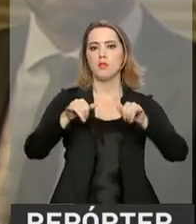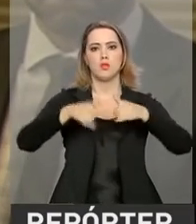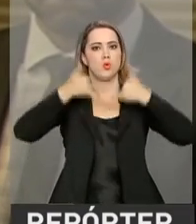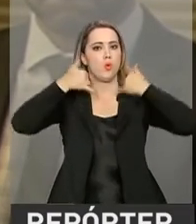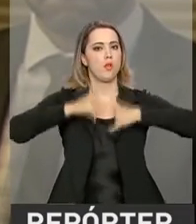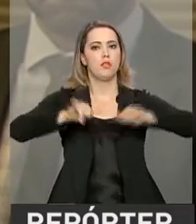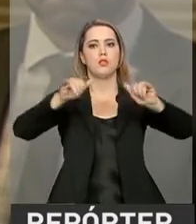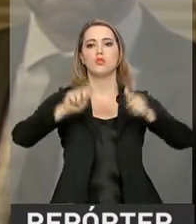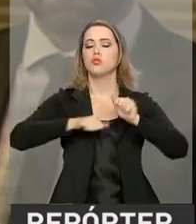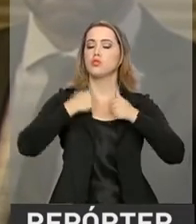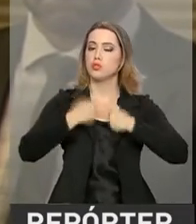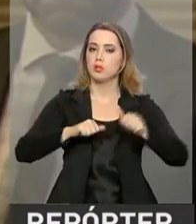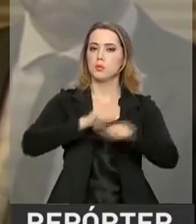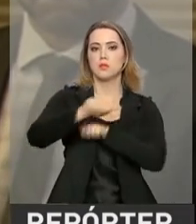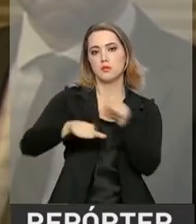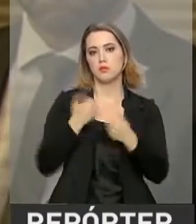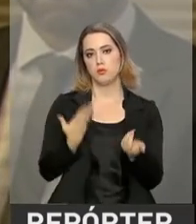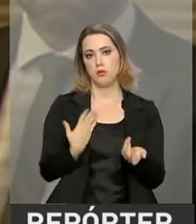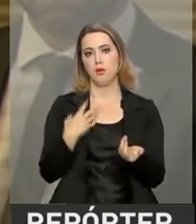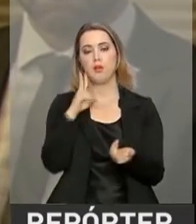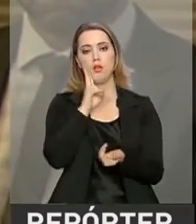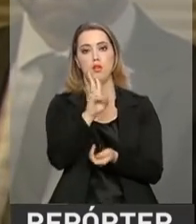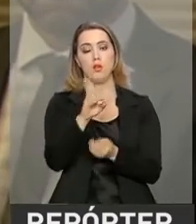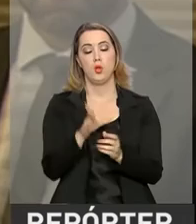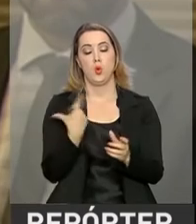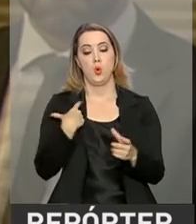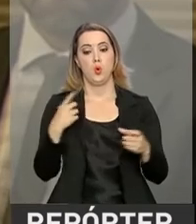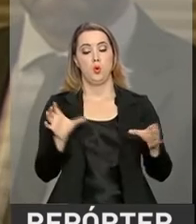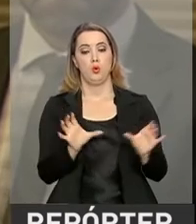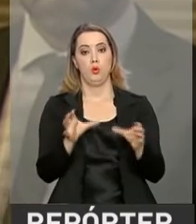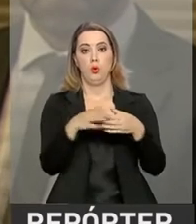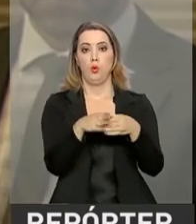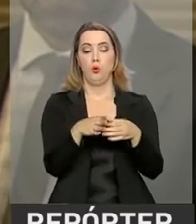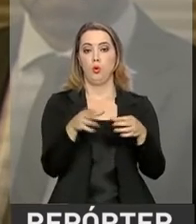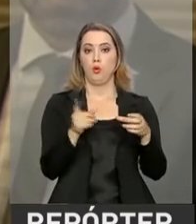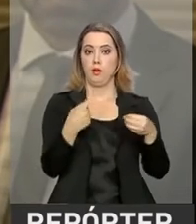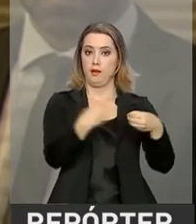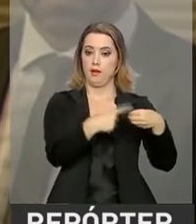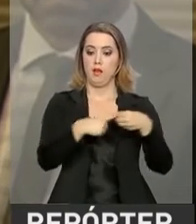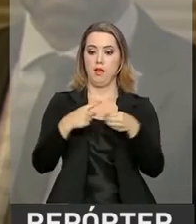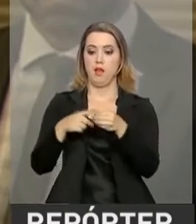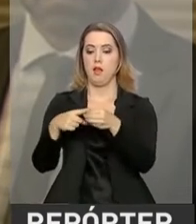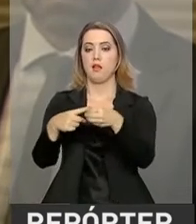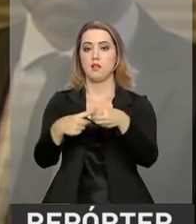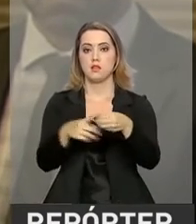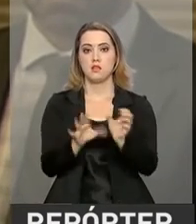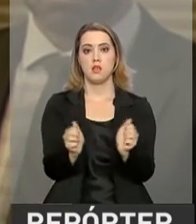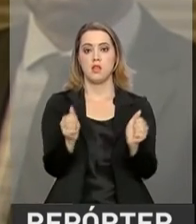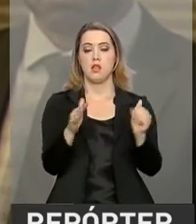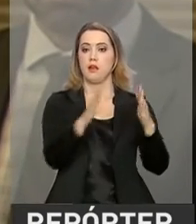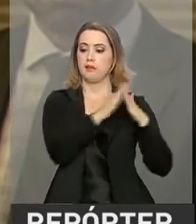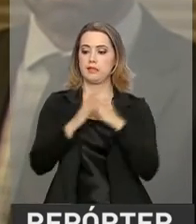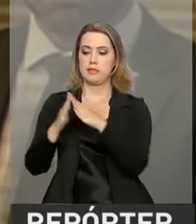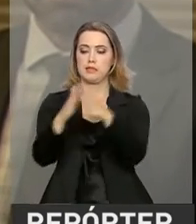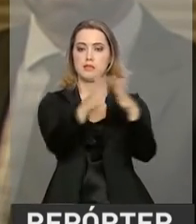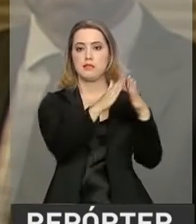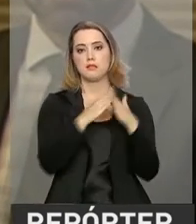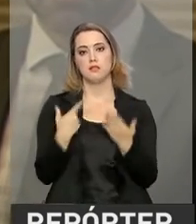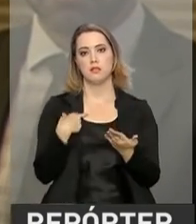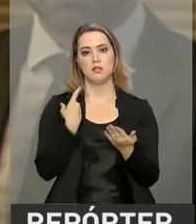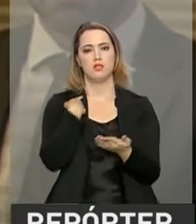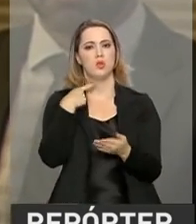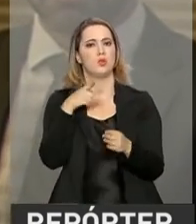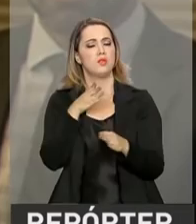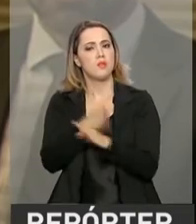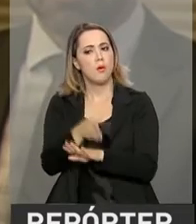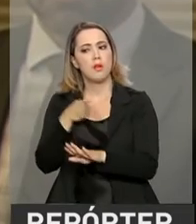reforma administrativa o cartão vai funcionar em área de adensamento do primeiro momento não vai haver áreas pulverizadas para que nós possamos começar agora a cuidar da precariedade